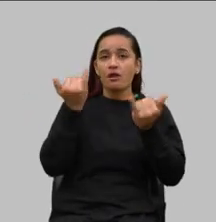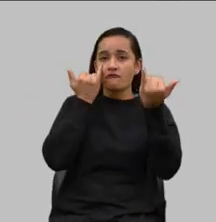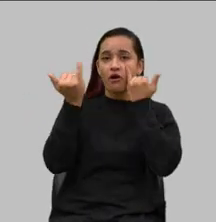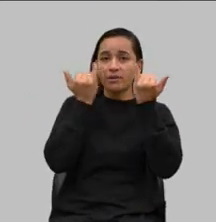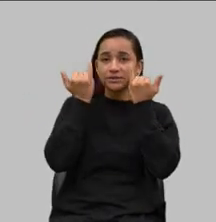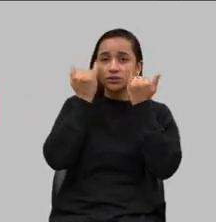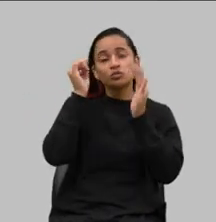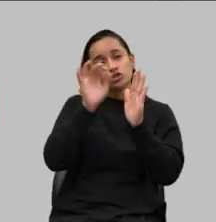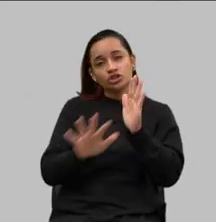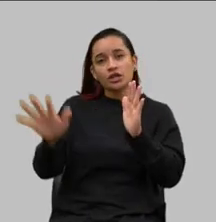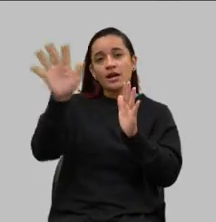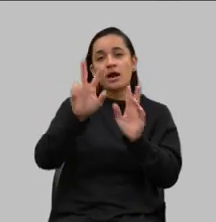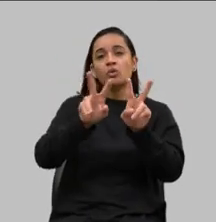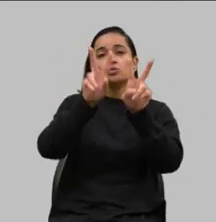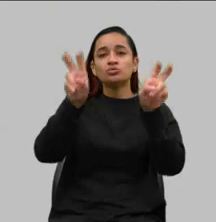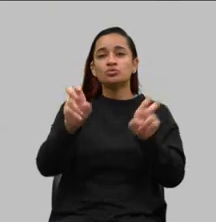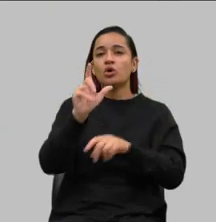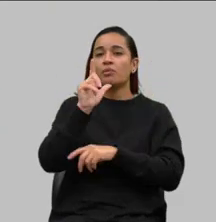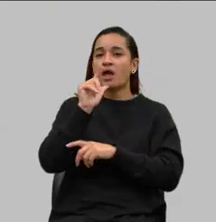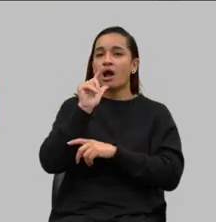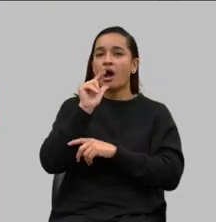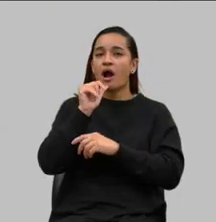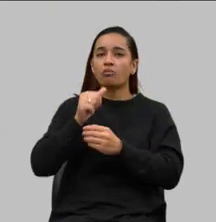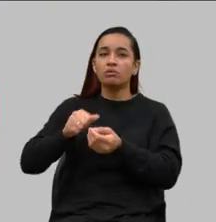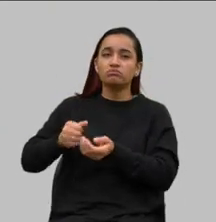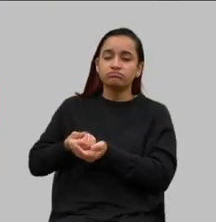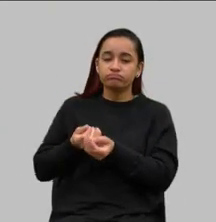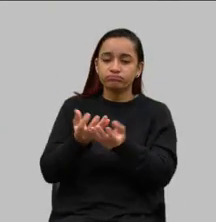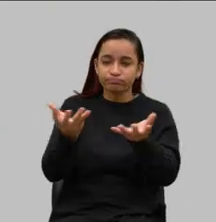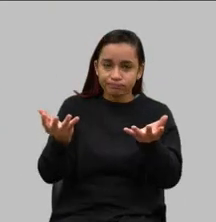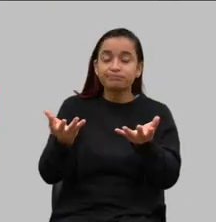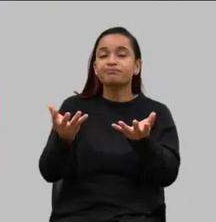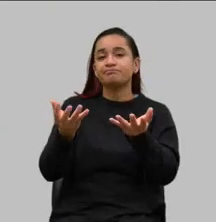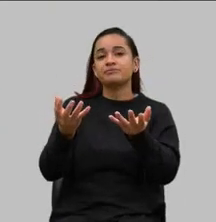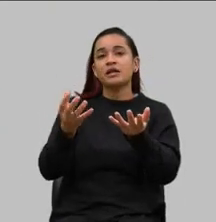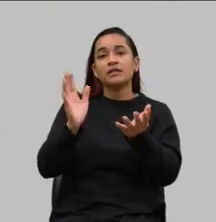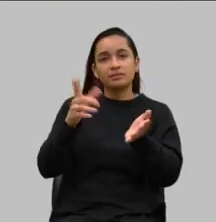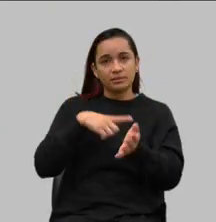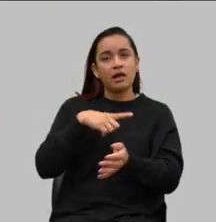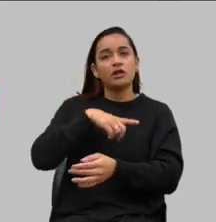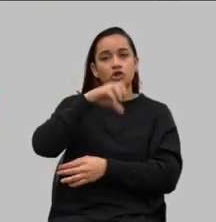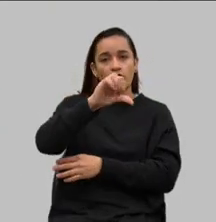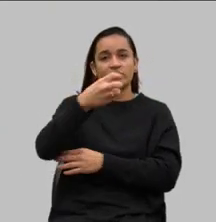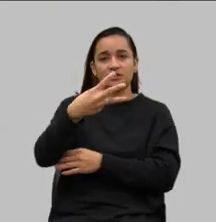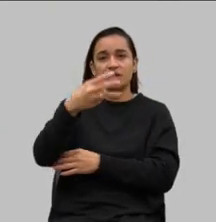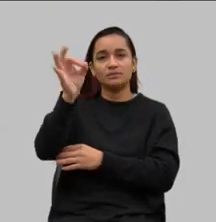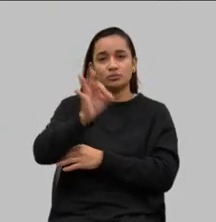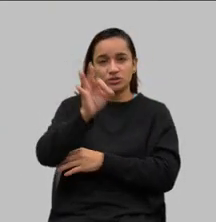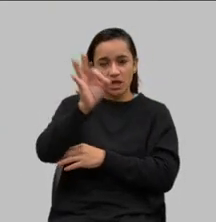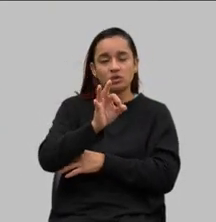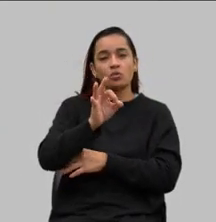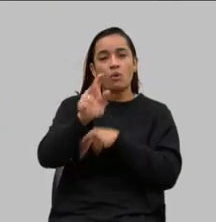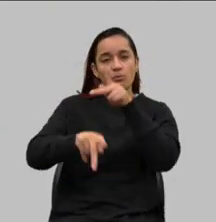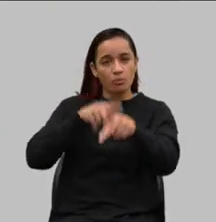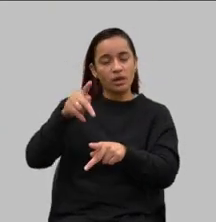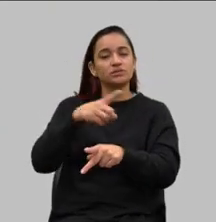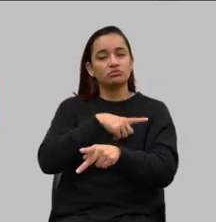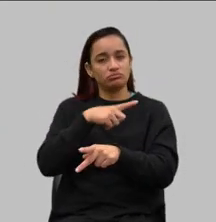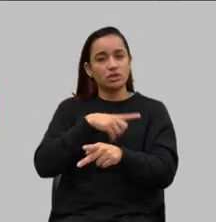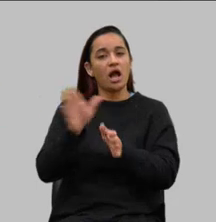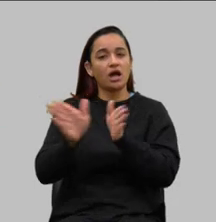água 93 % da população eh atendida assim como esgoto eh com